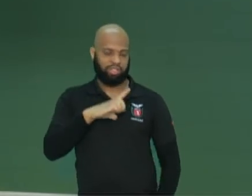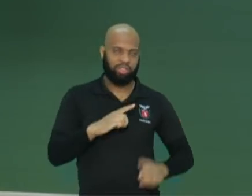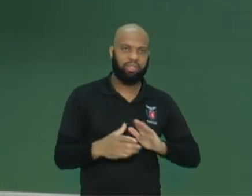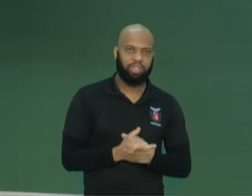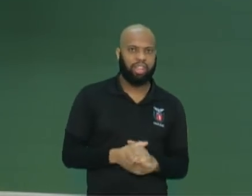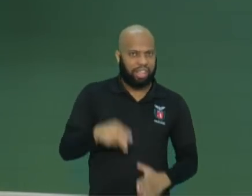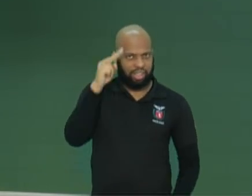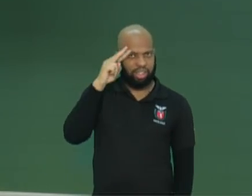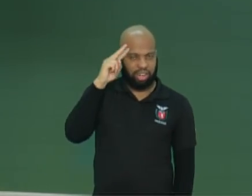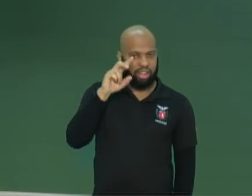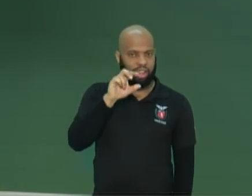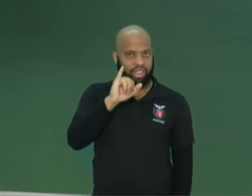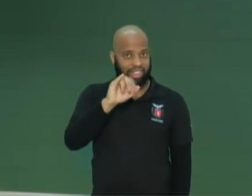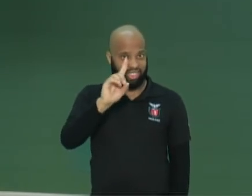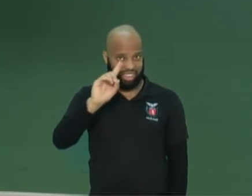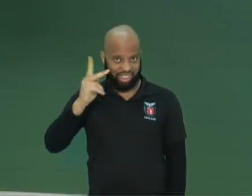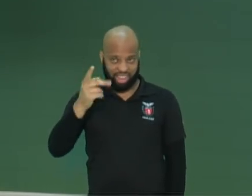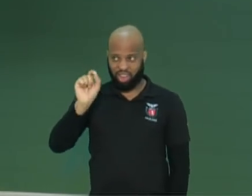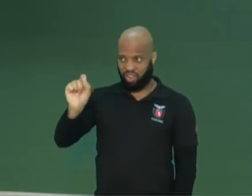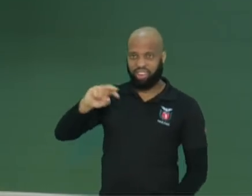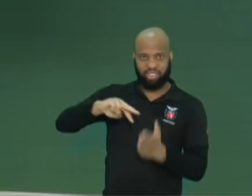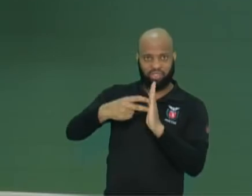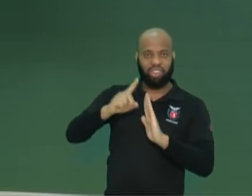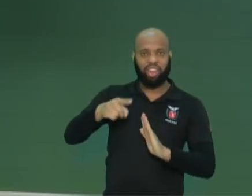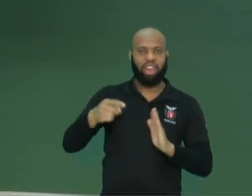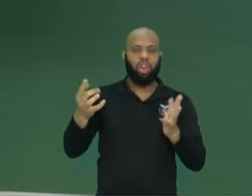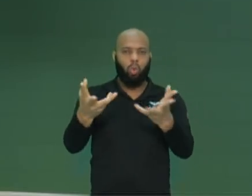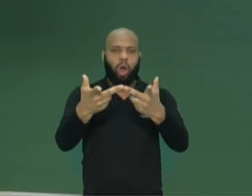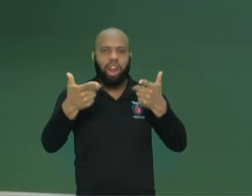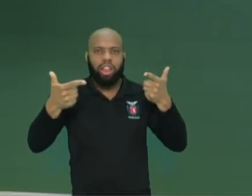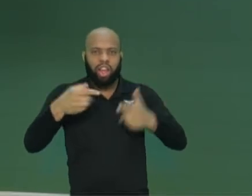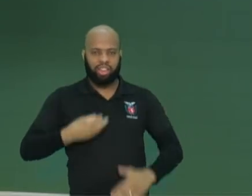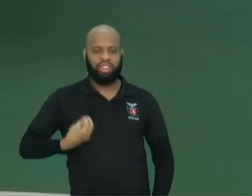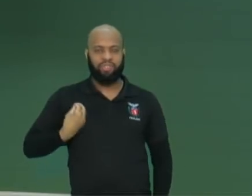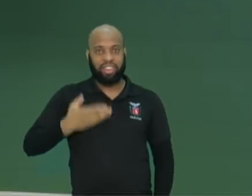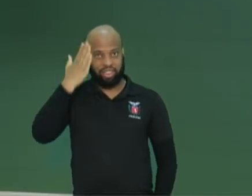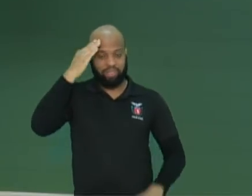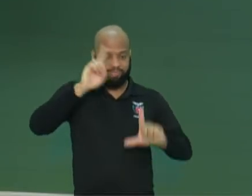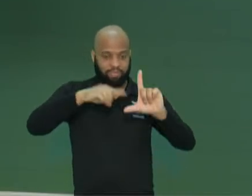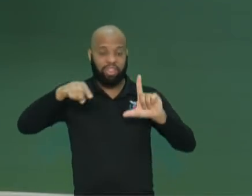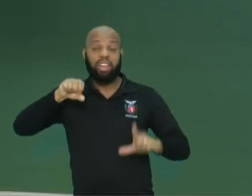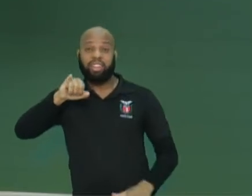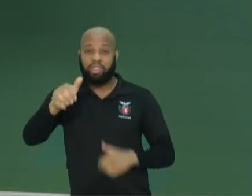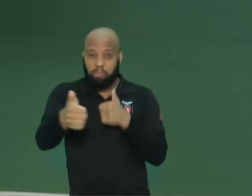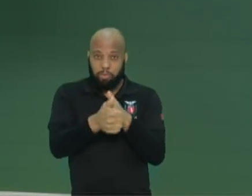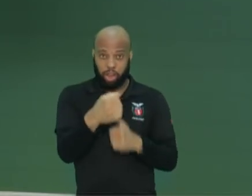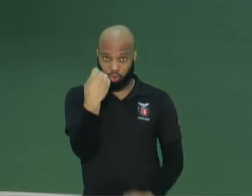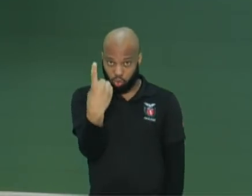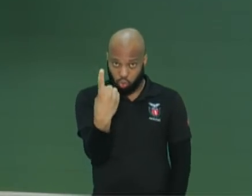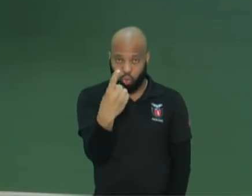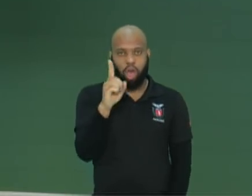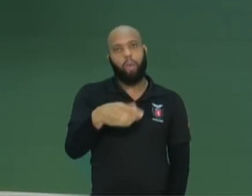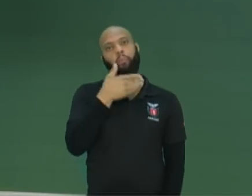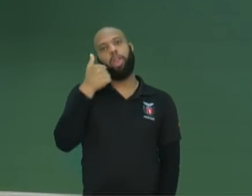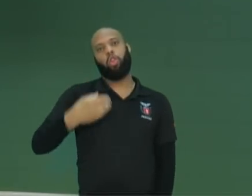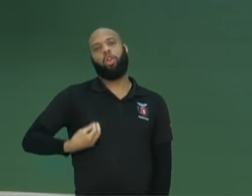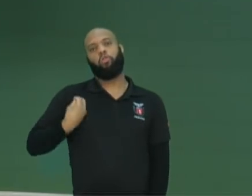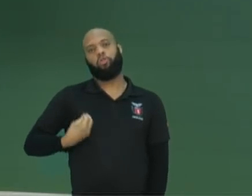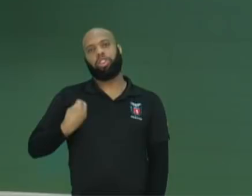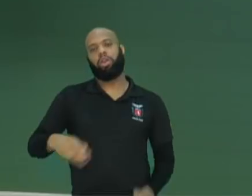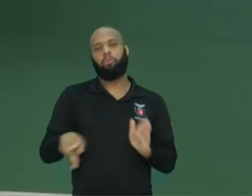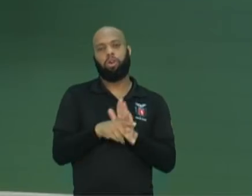0,753. Lembram lá do IDH, que mede a qualidade de vida? Quanto mais perto de um, melhor é a